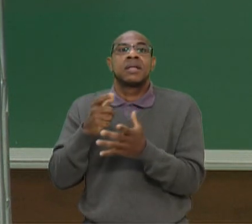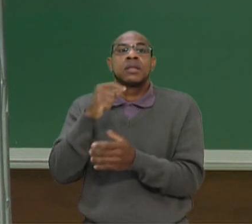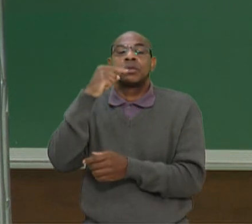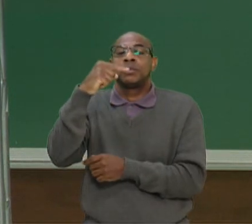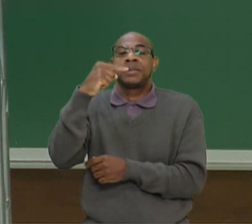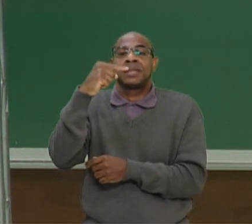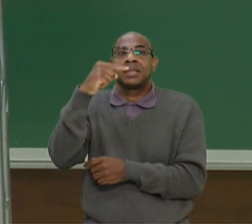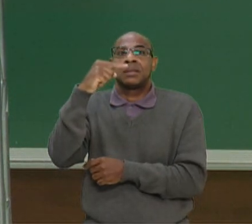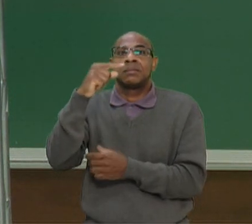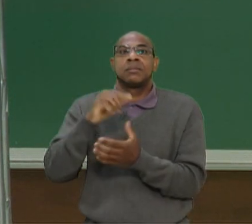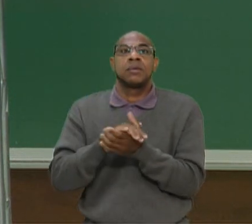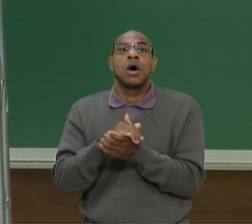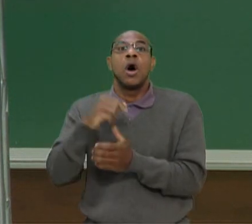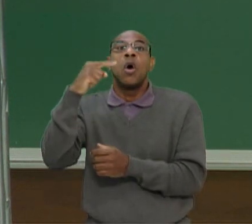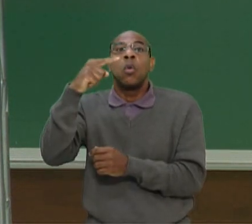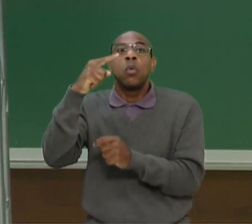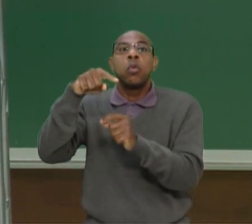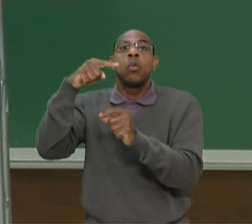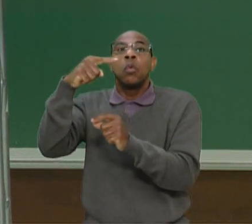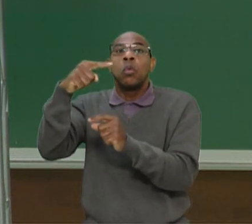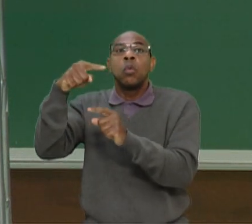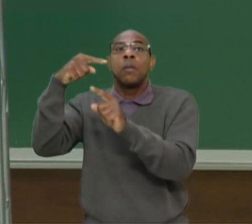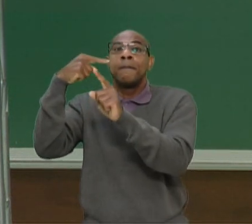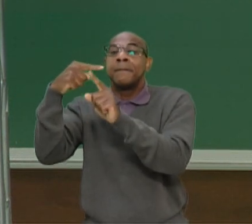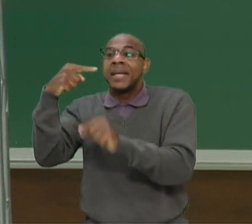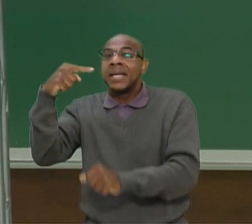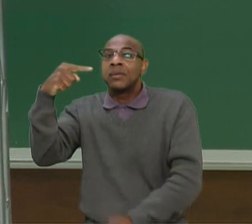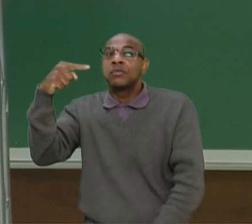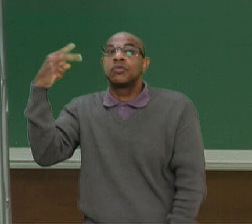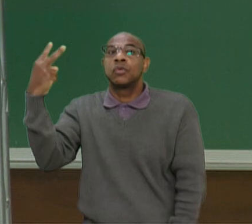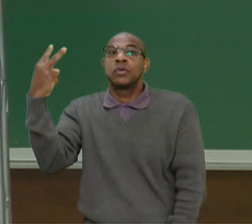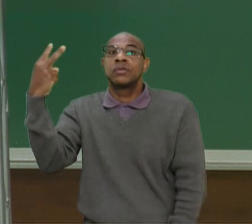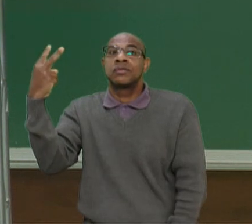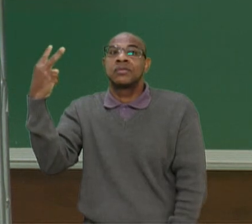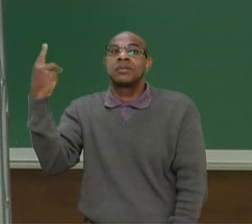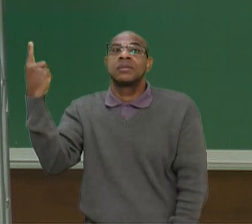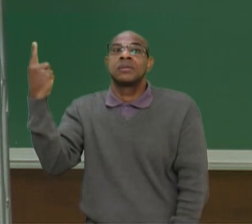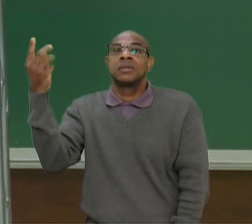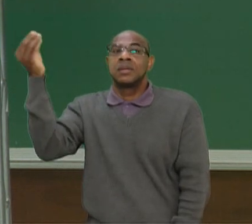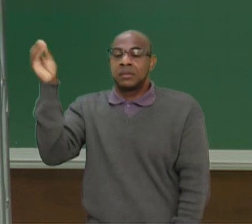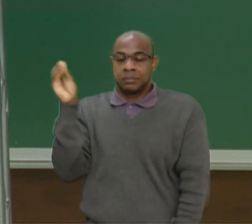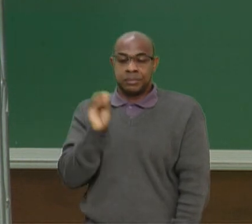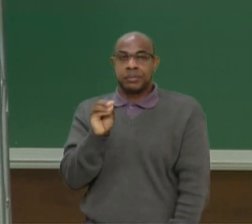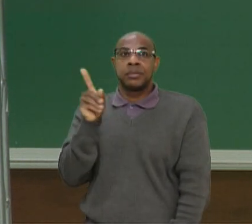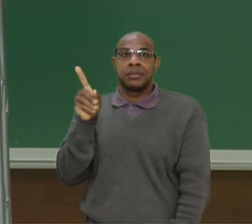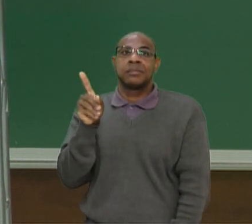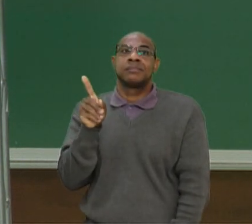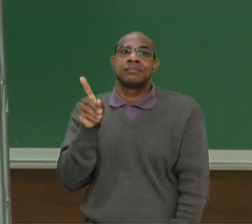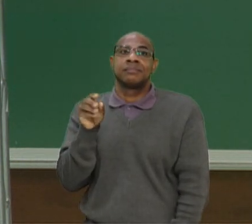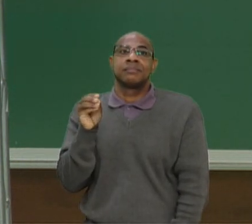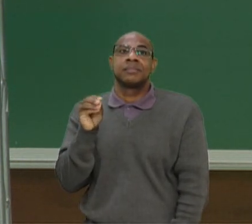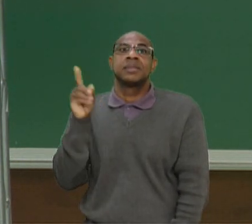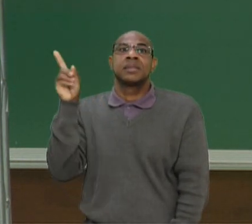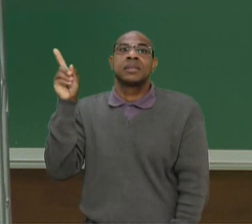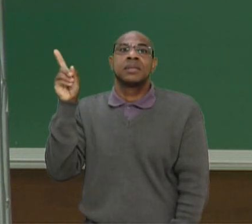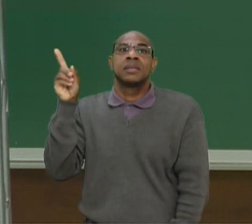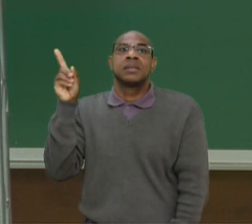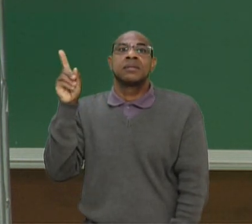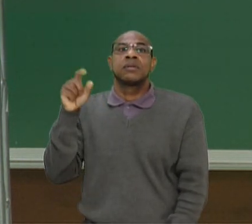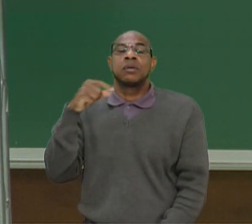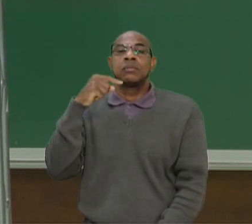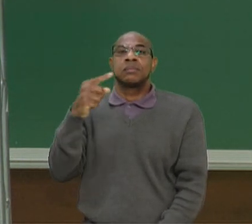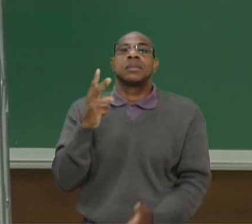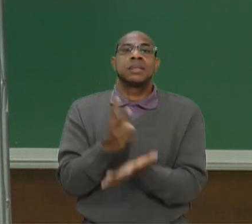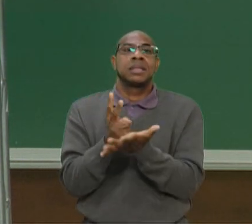2, 1. 1 menos 2, menos 1, porque o 2 é maior do que o 1, então fica o